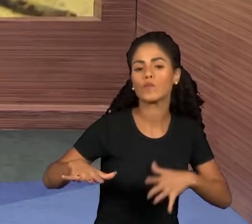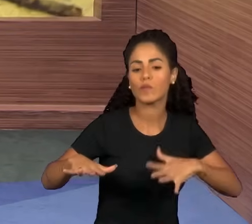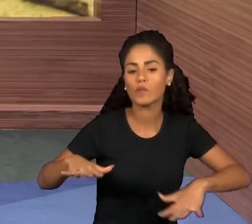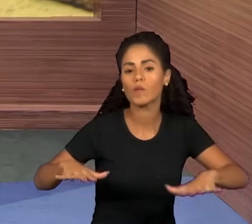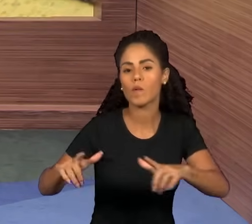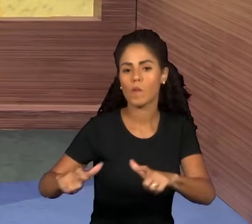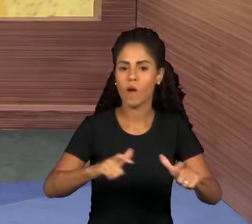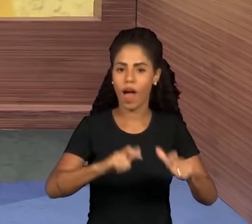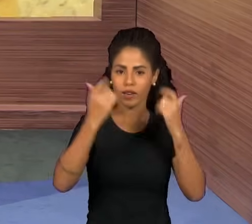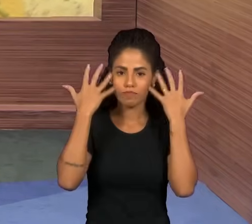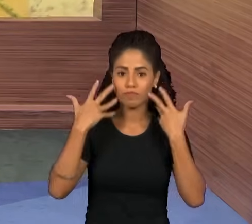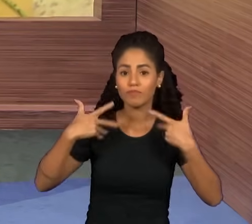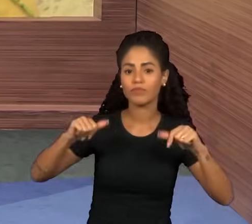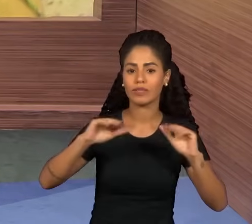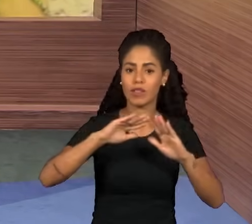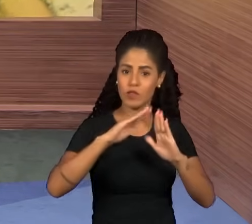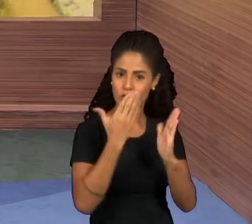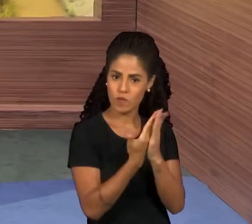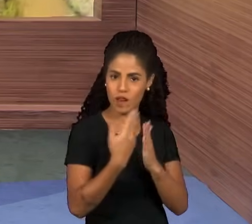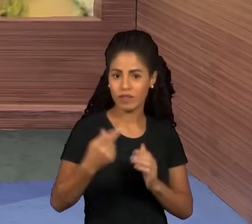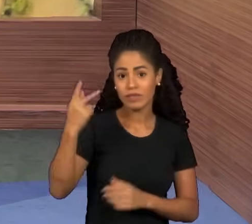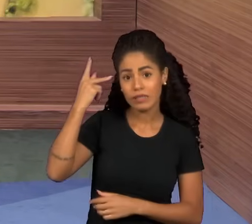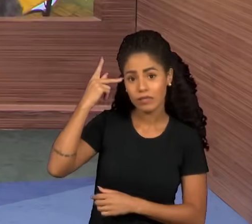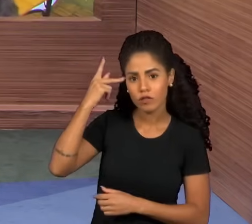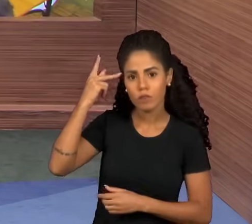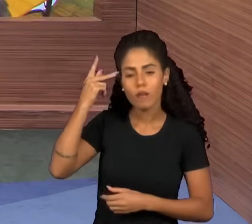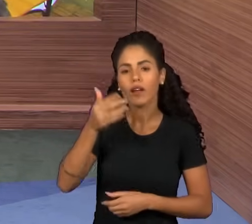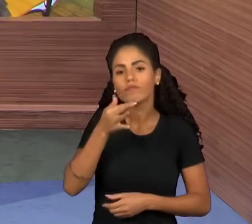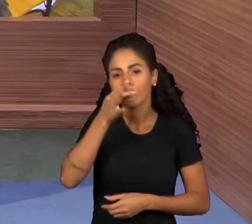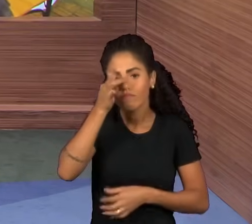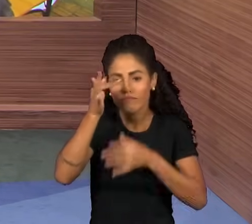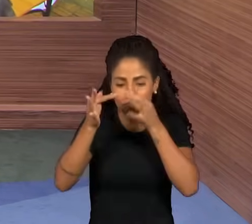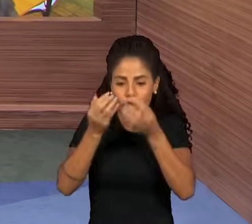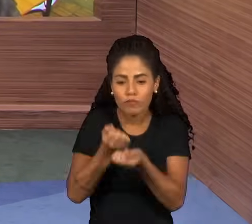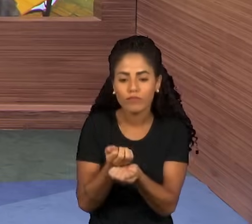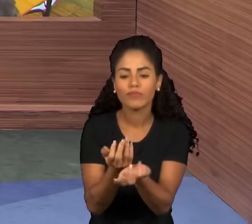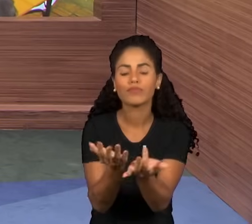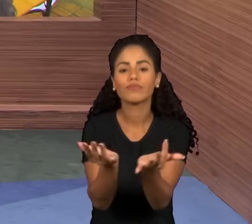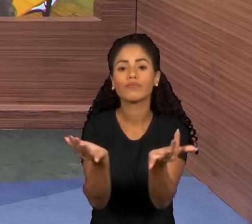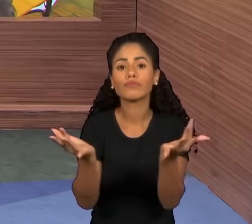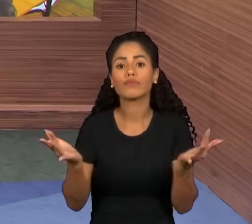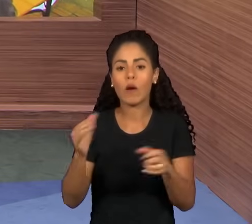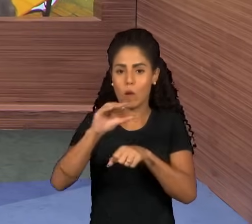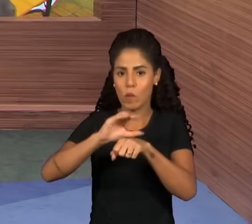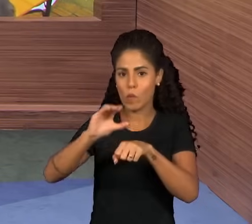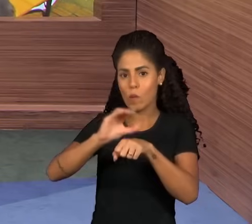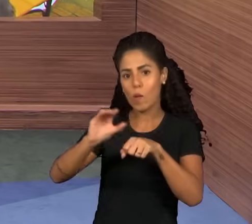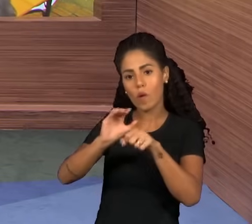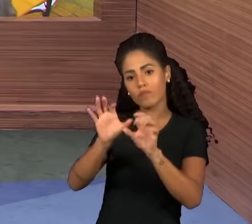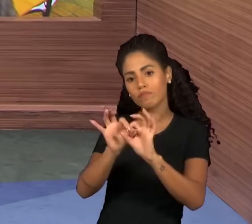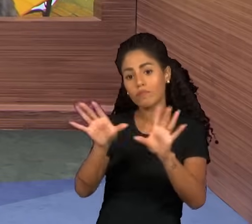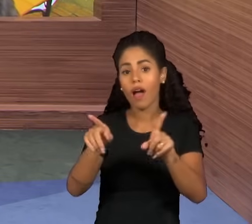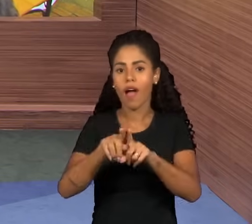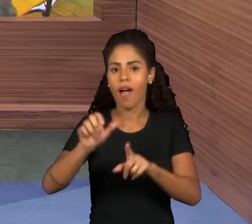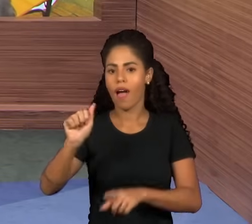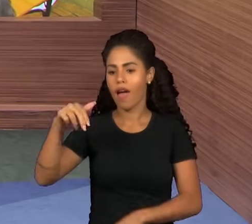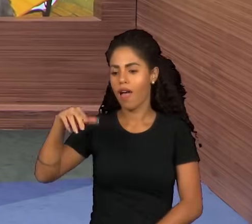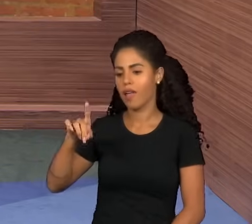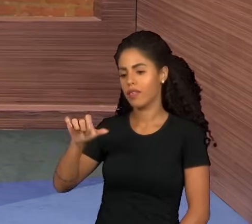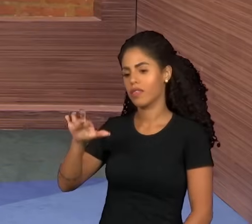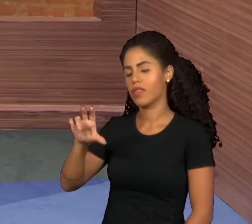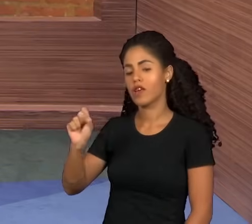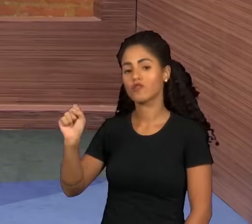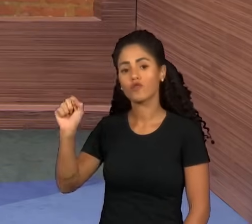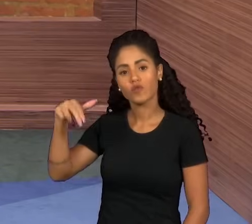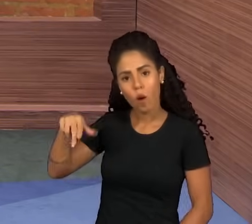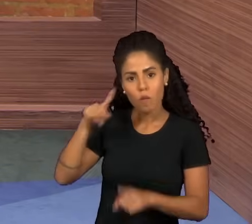de uma escola de botânica criada em São Paulo para oferecer cursos livres. O fundador, Anderson Santos, é biólogo,